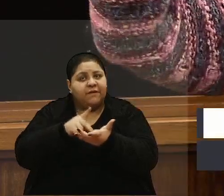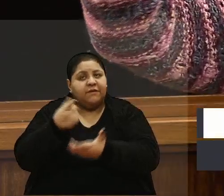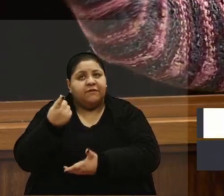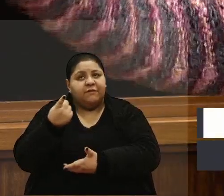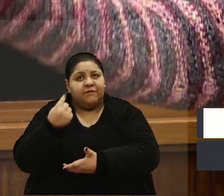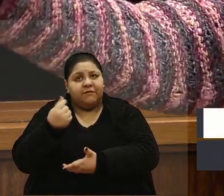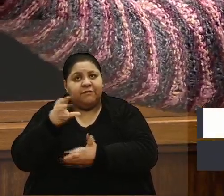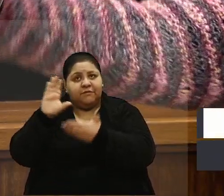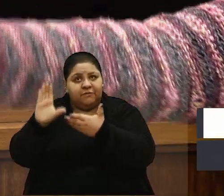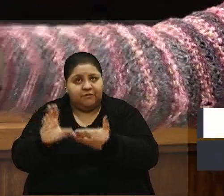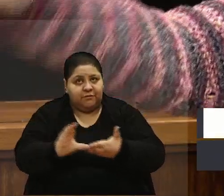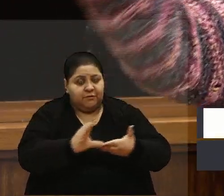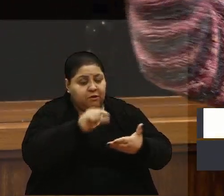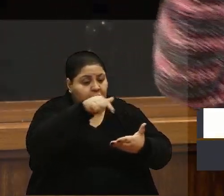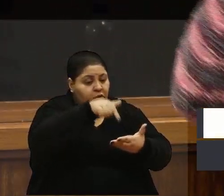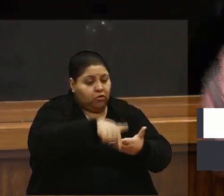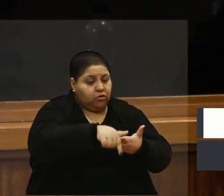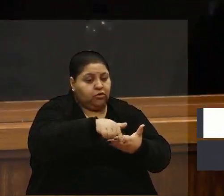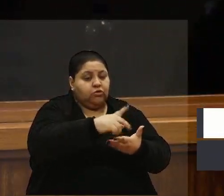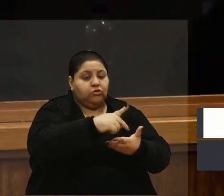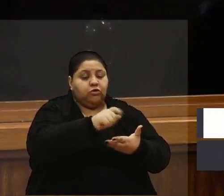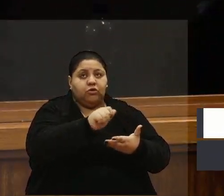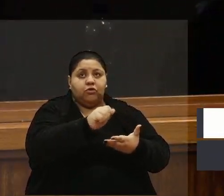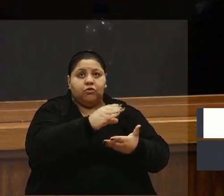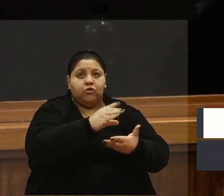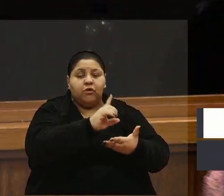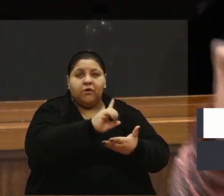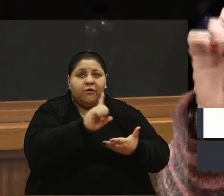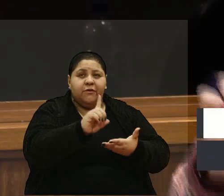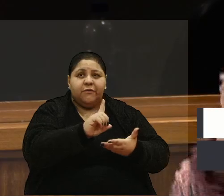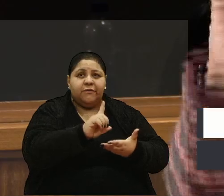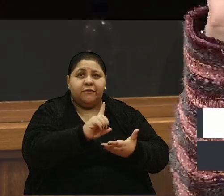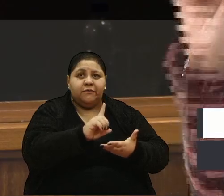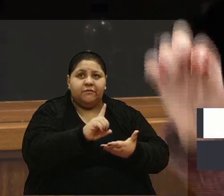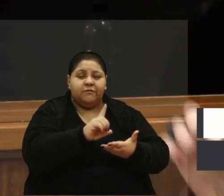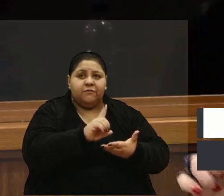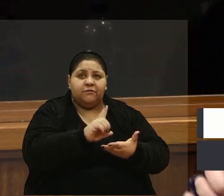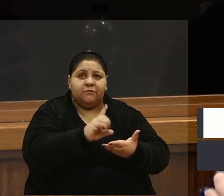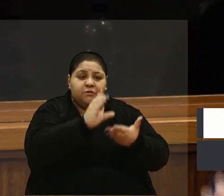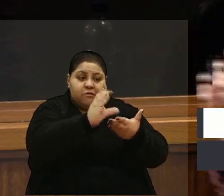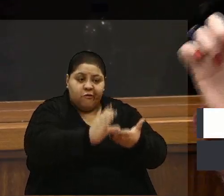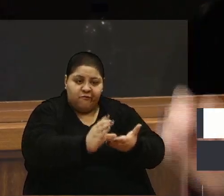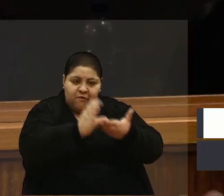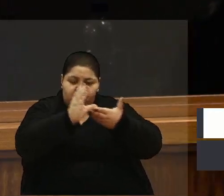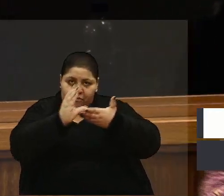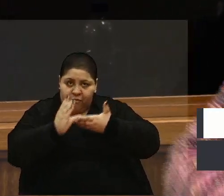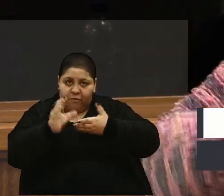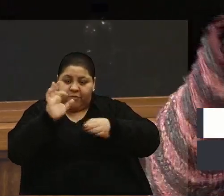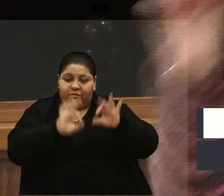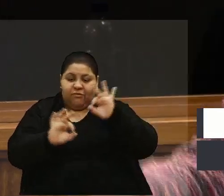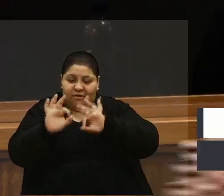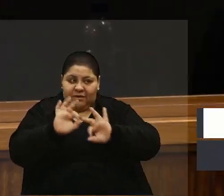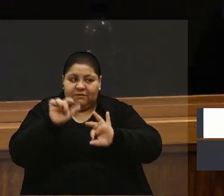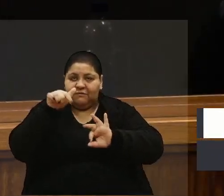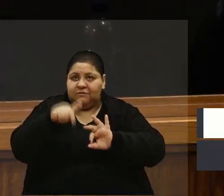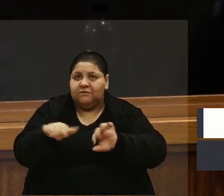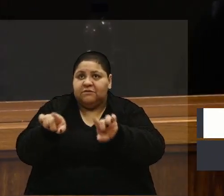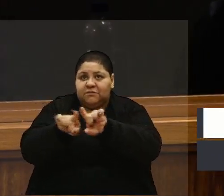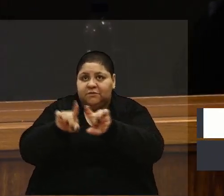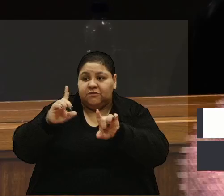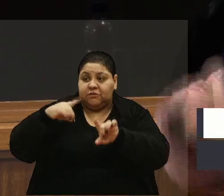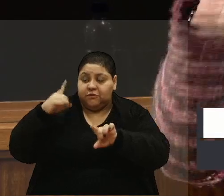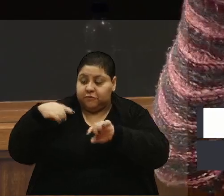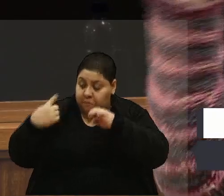foi colocada lá no PAC e não veio, veio por uma articulação aqui, também da